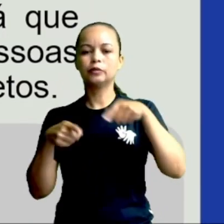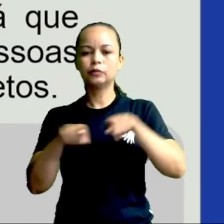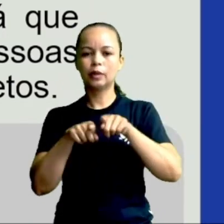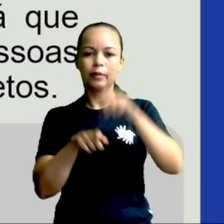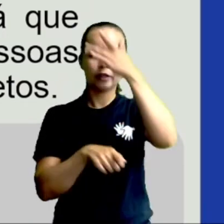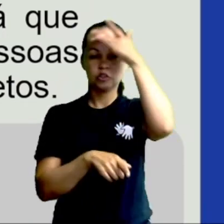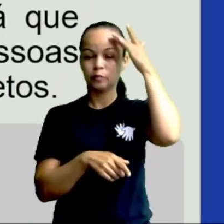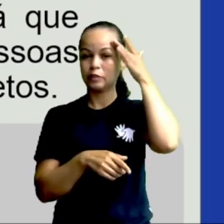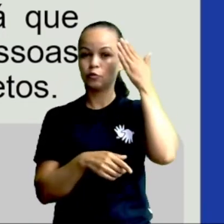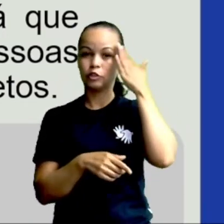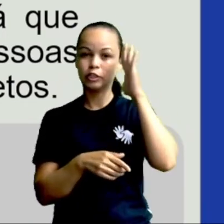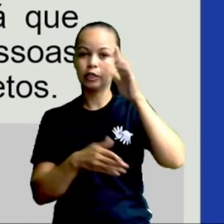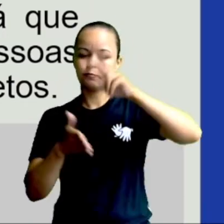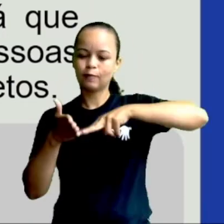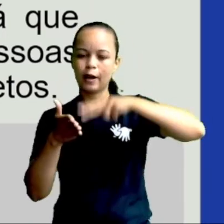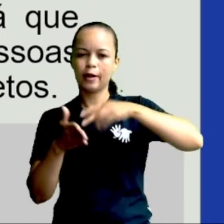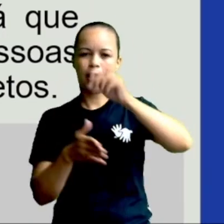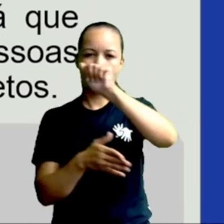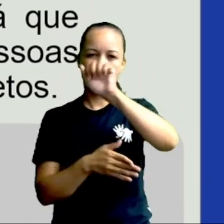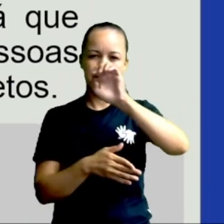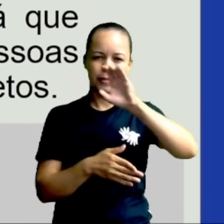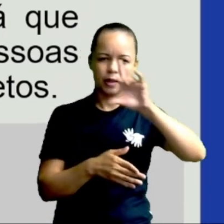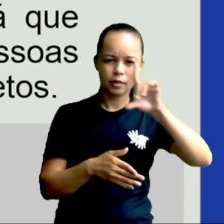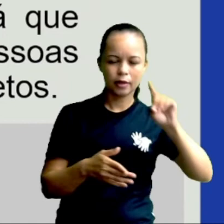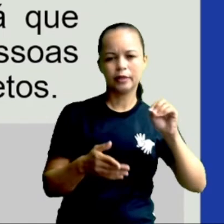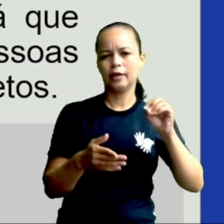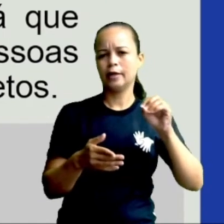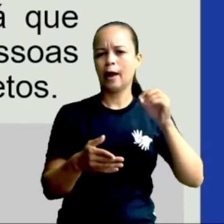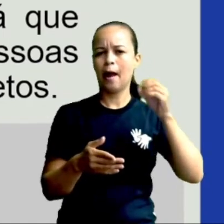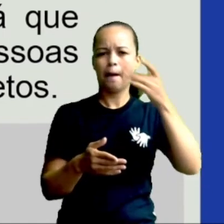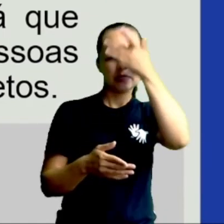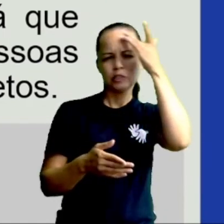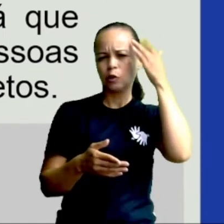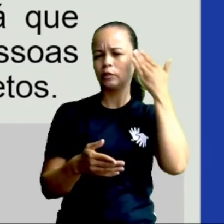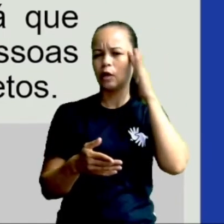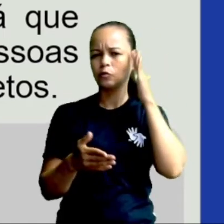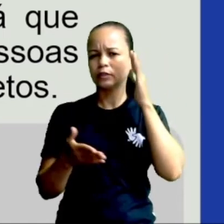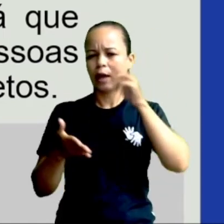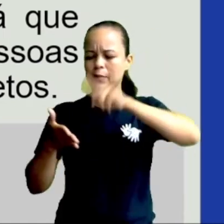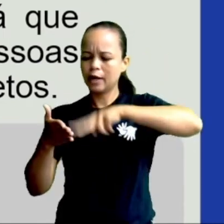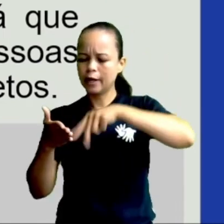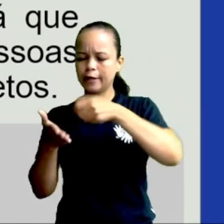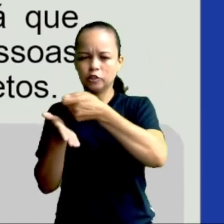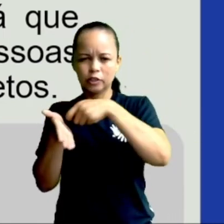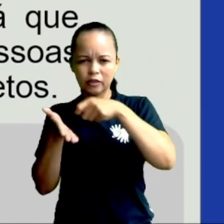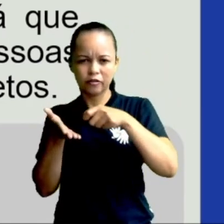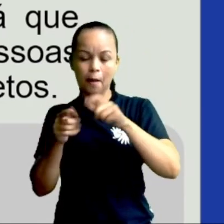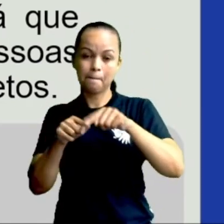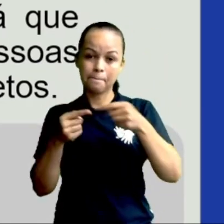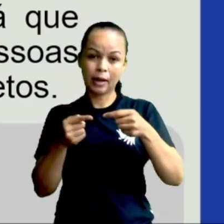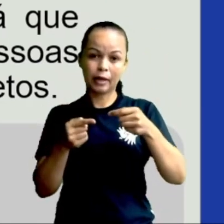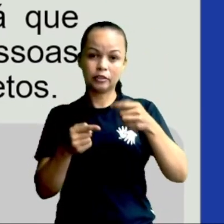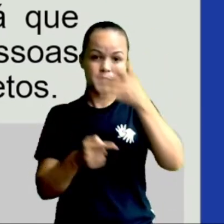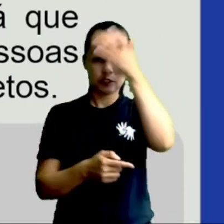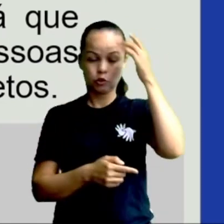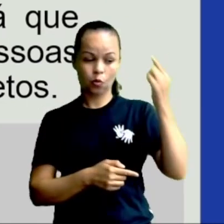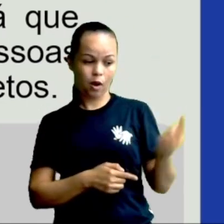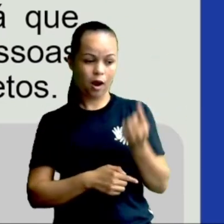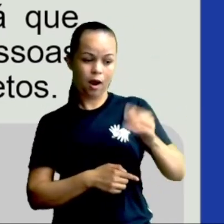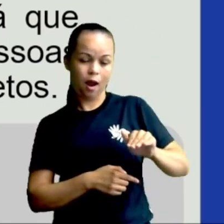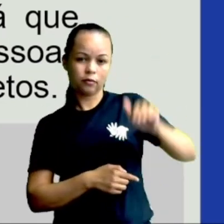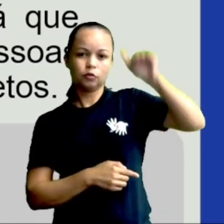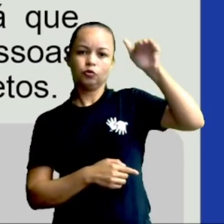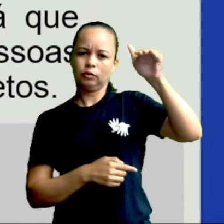analfabetos, porque a pessoa pode não saber ler e escrever, mas uma pessoa que chega na fase adulta, ela consegue